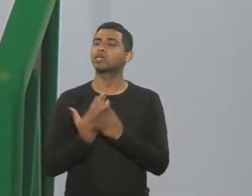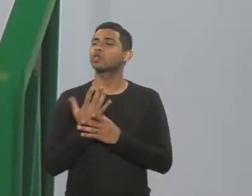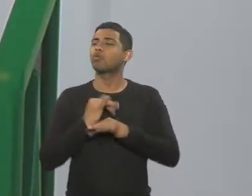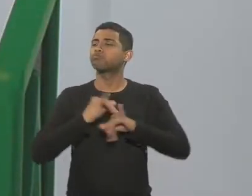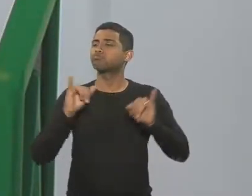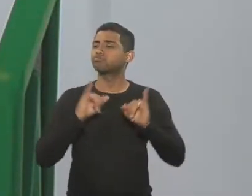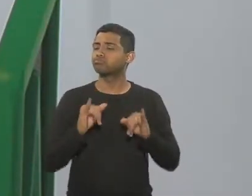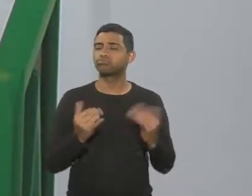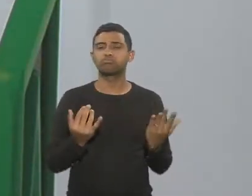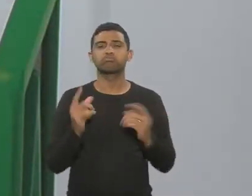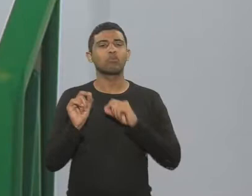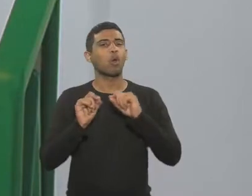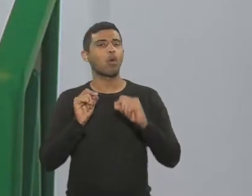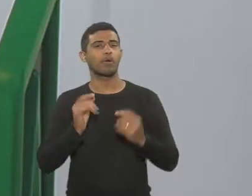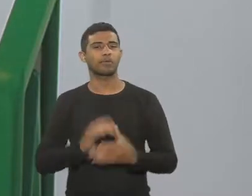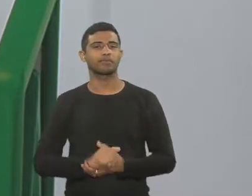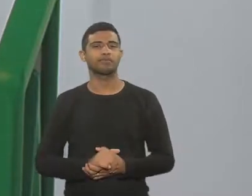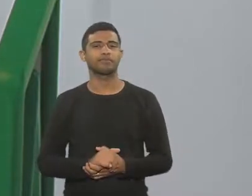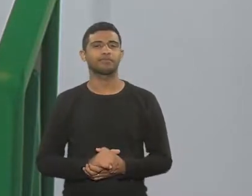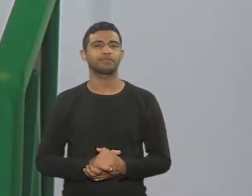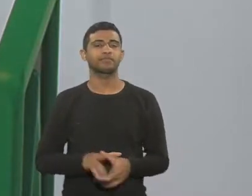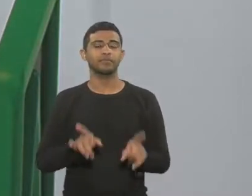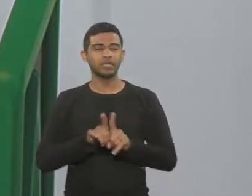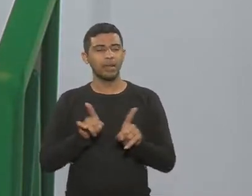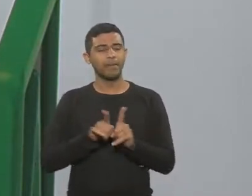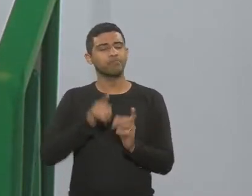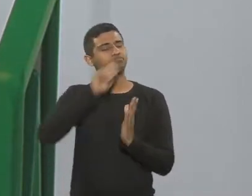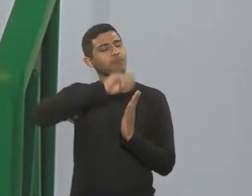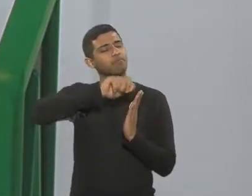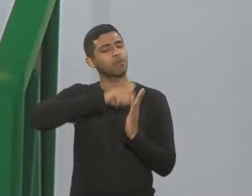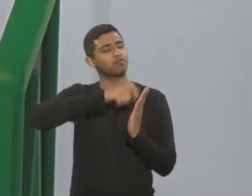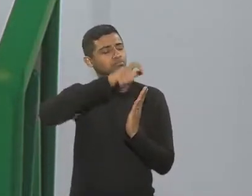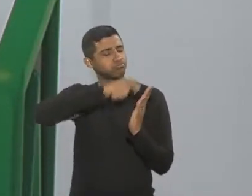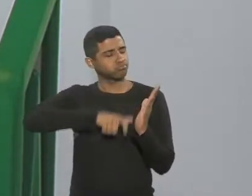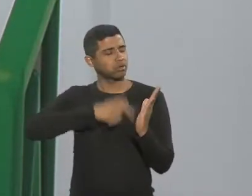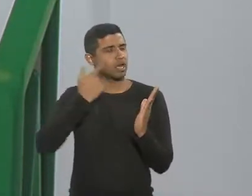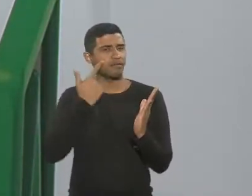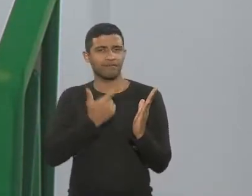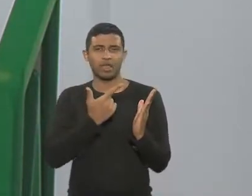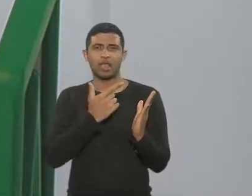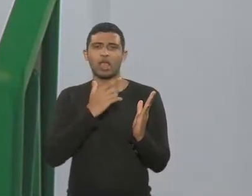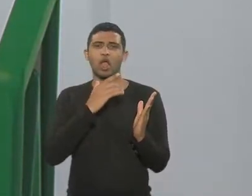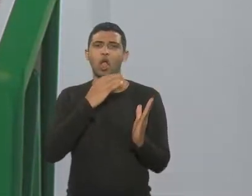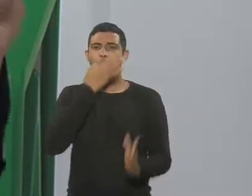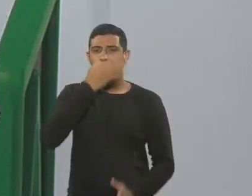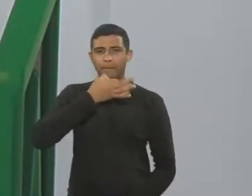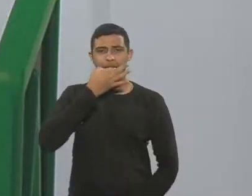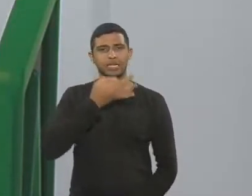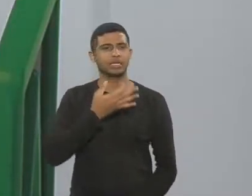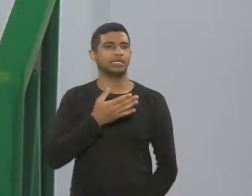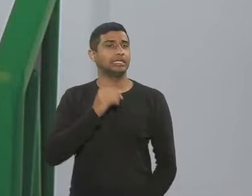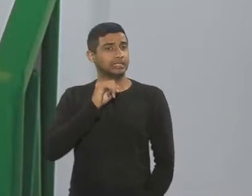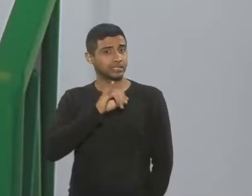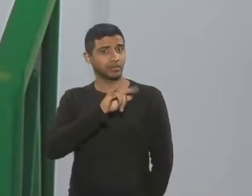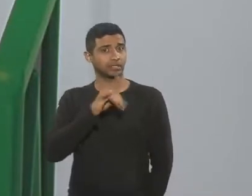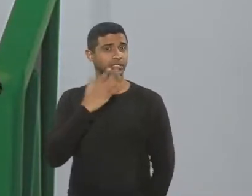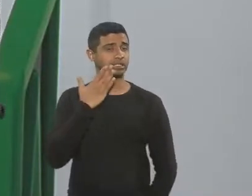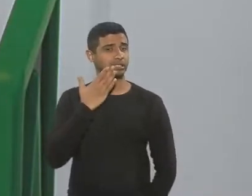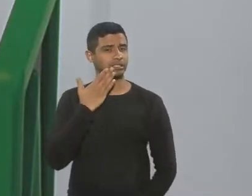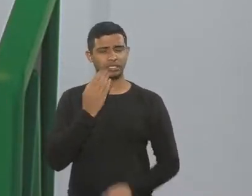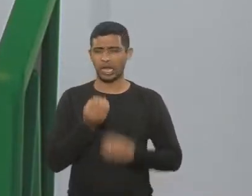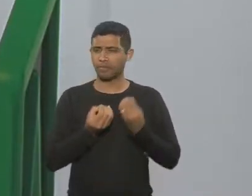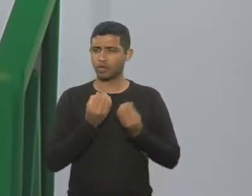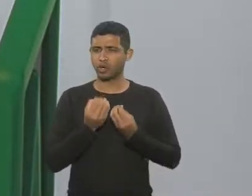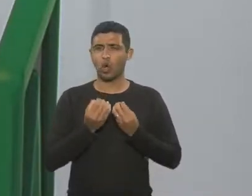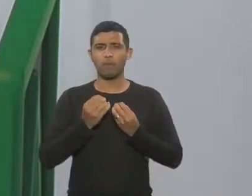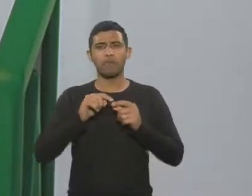manchete, qual é a função de um editorial, qual é a função de uma coluna de opinião, se você sabe exatamente qual